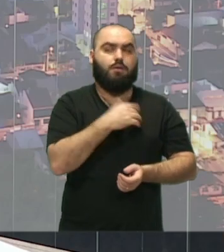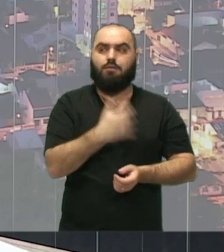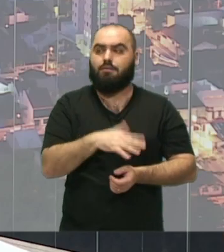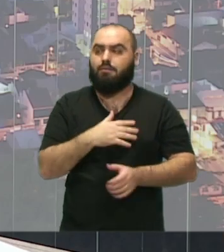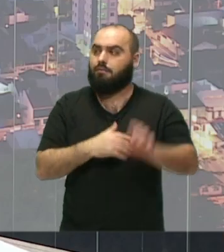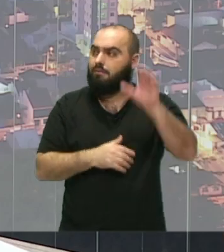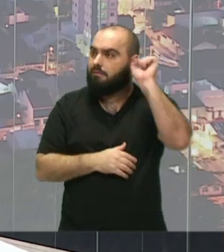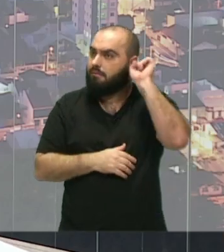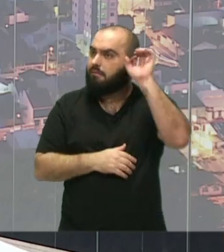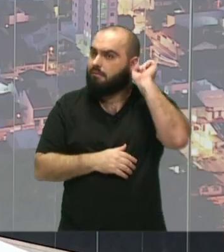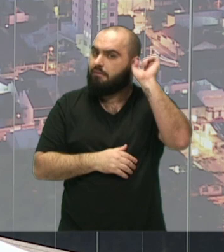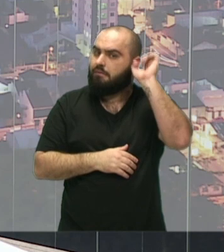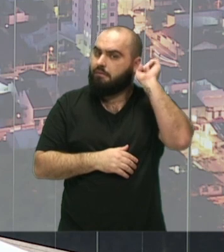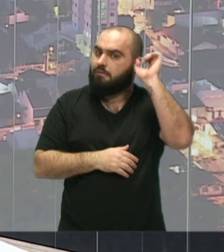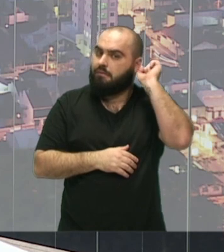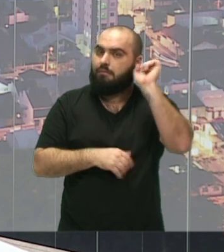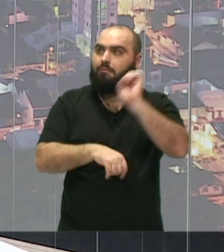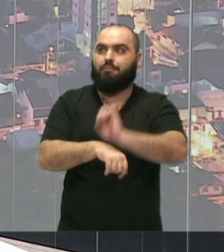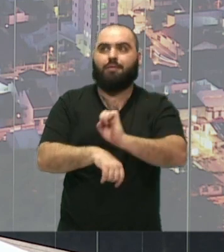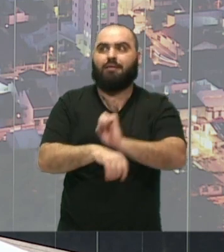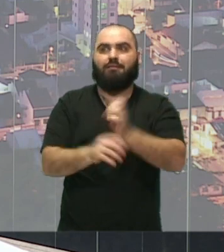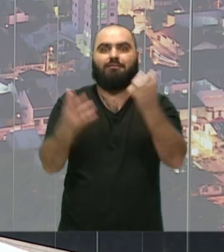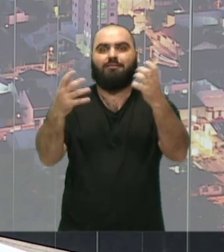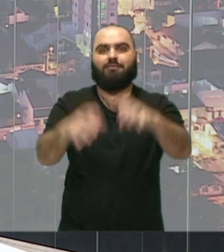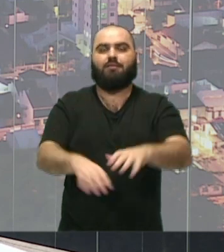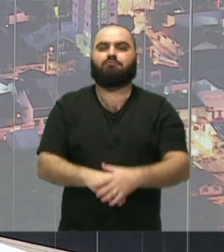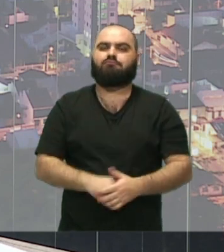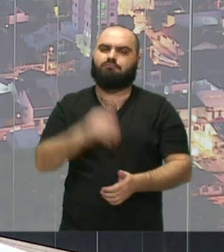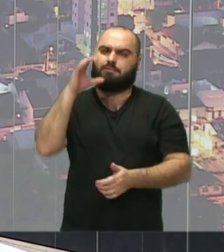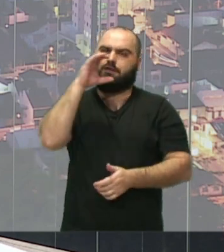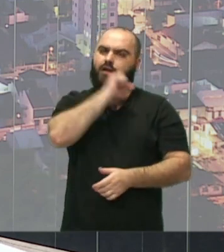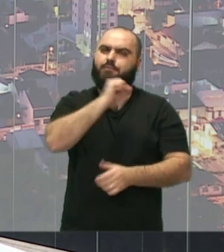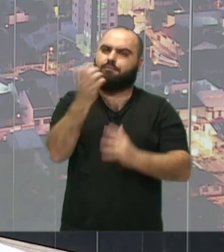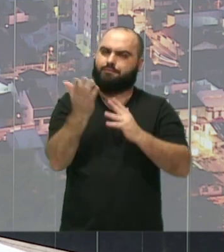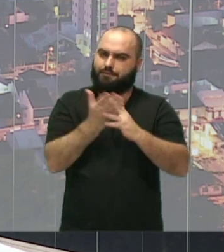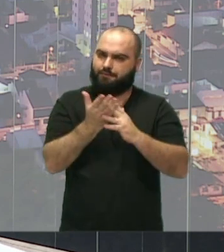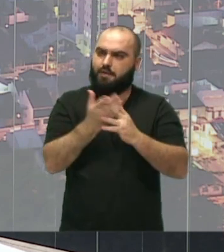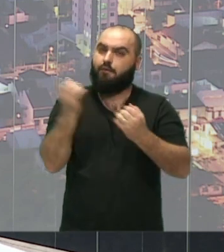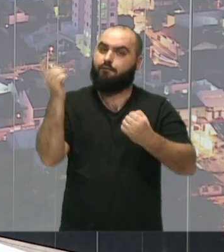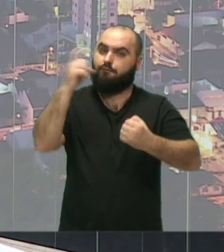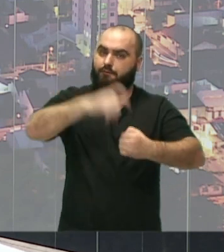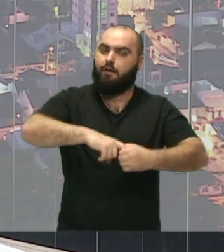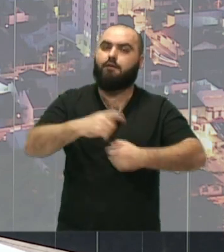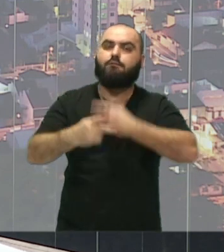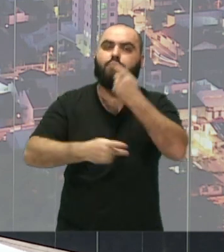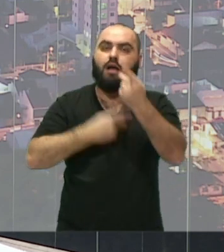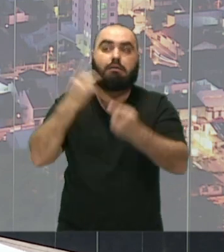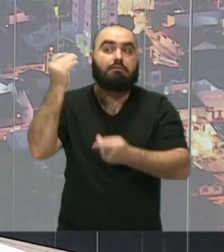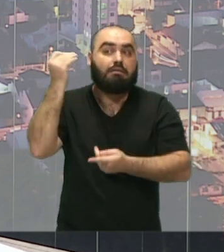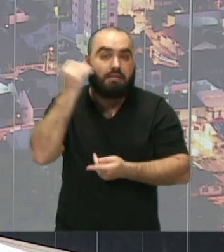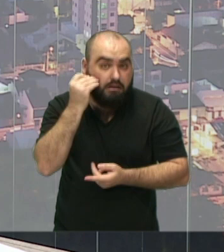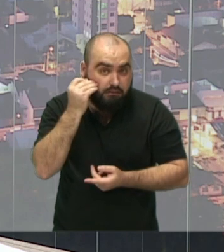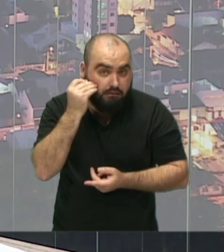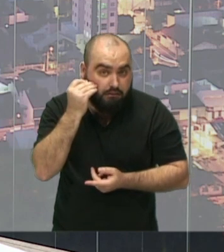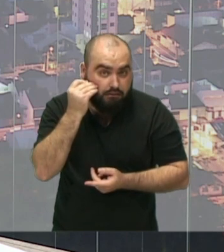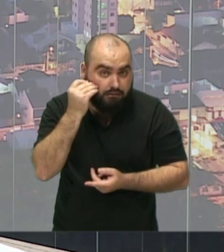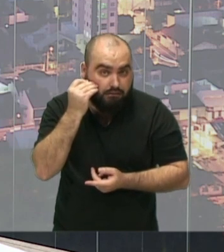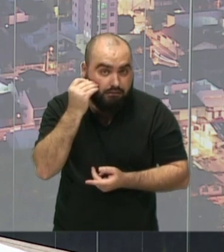te ouvindo, não dá vontade de parar. A gente tem que fazer mais um pequeno intervalo. Na volta, a gente tenta